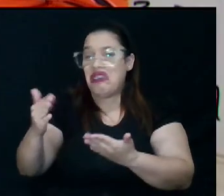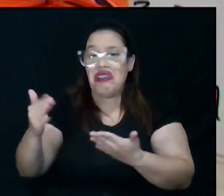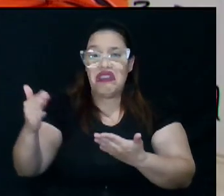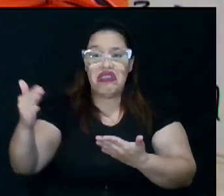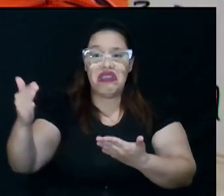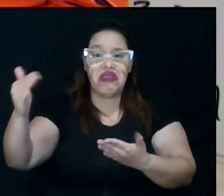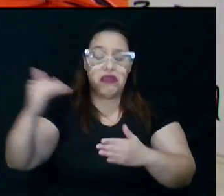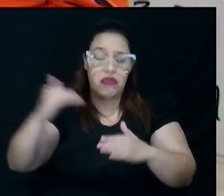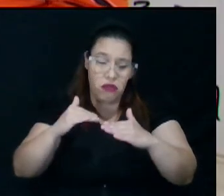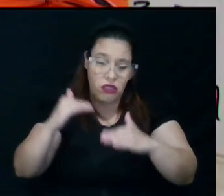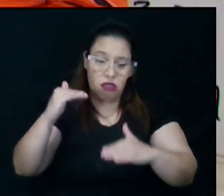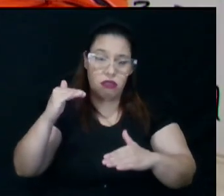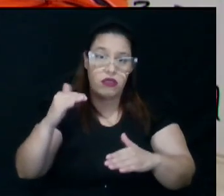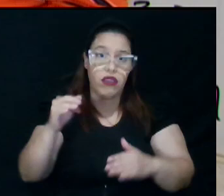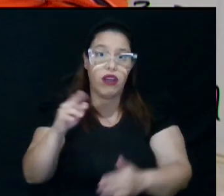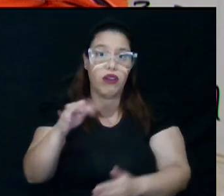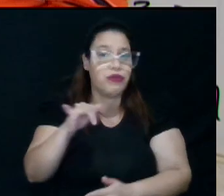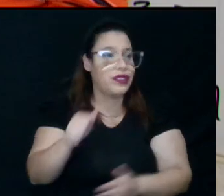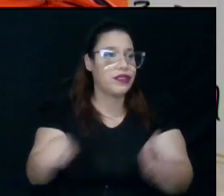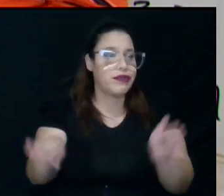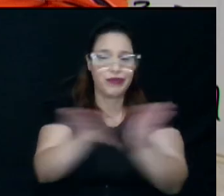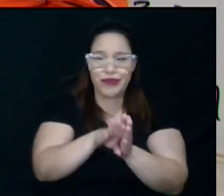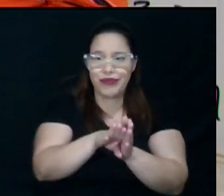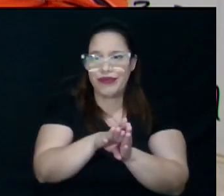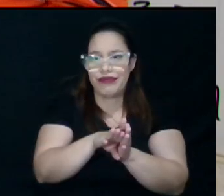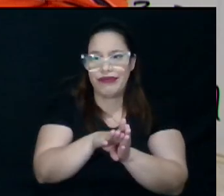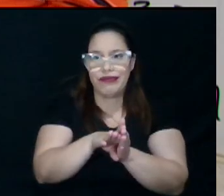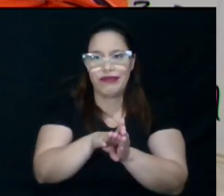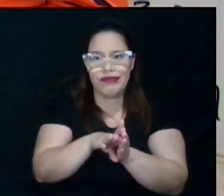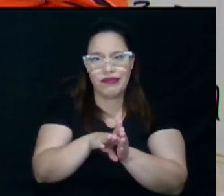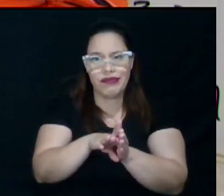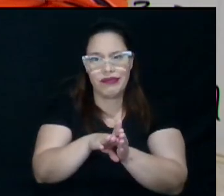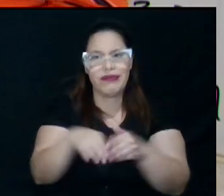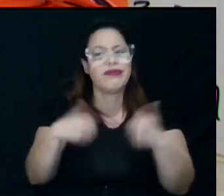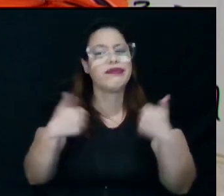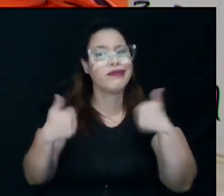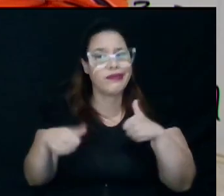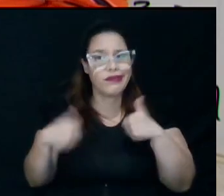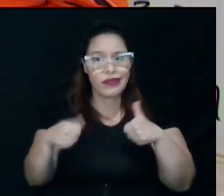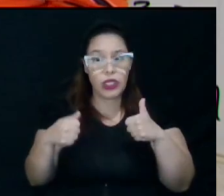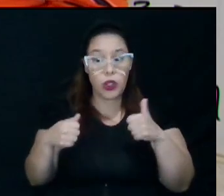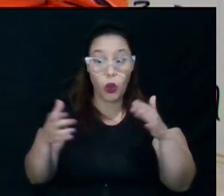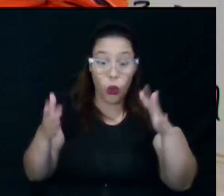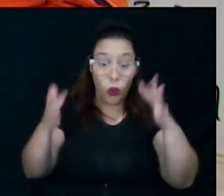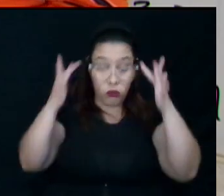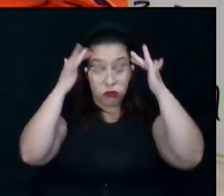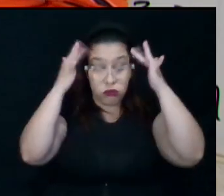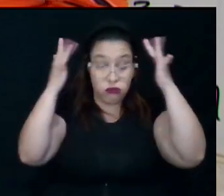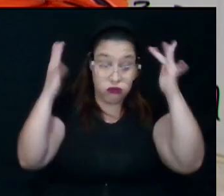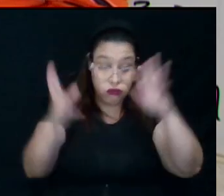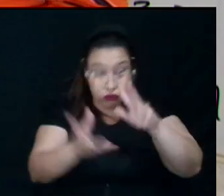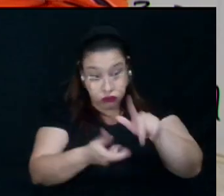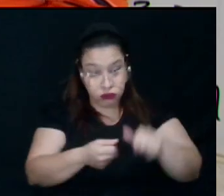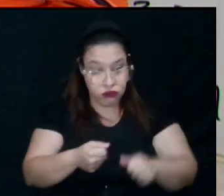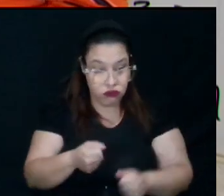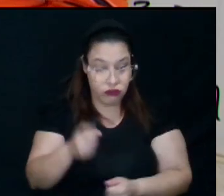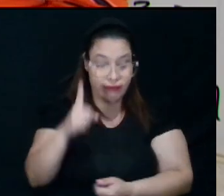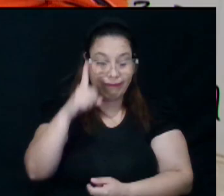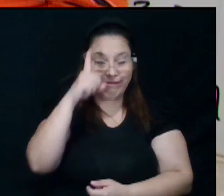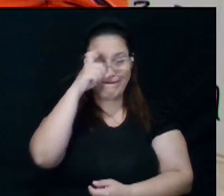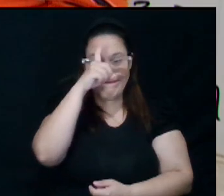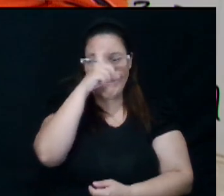que a física entra, que a gente precisa dessa forma de se expressar e representar o mundo, a dificuldade aumente